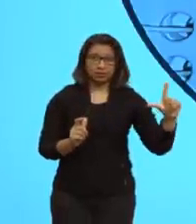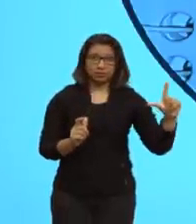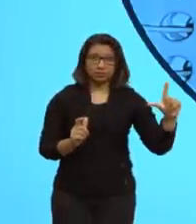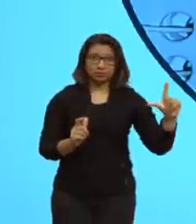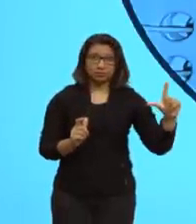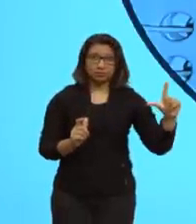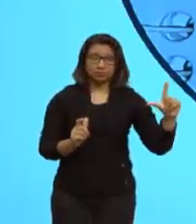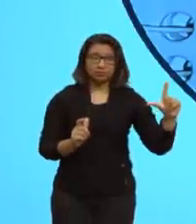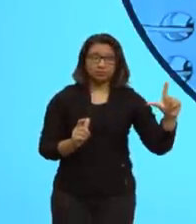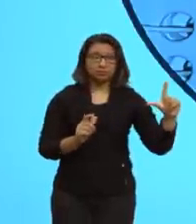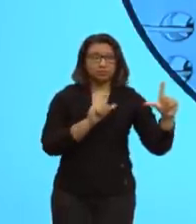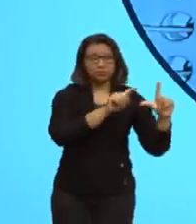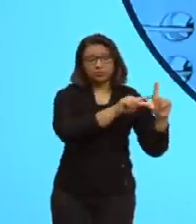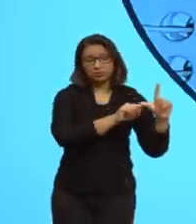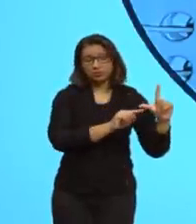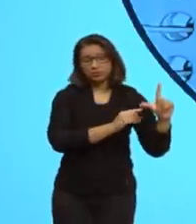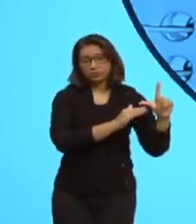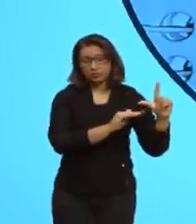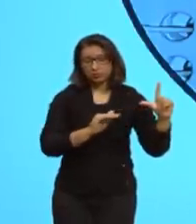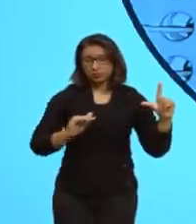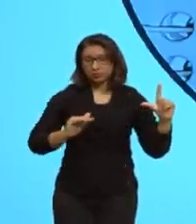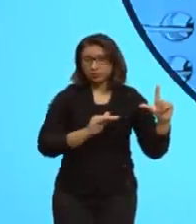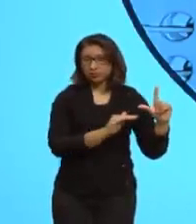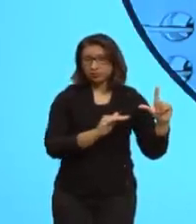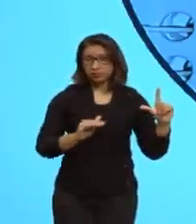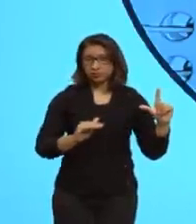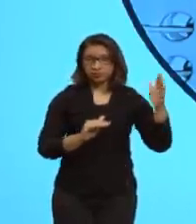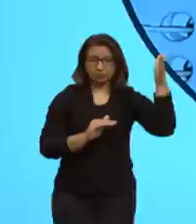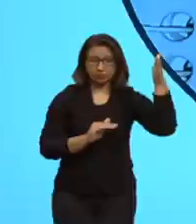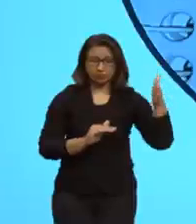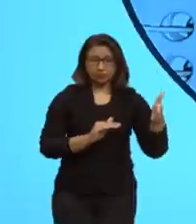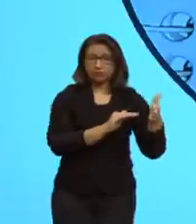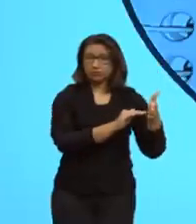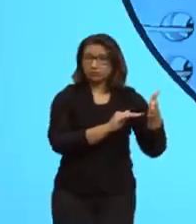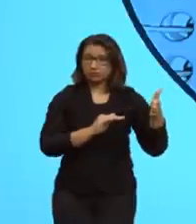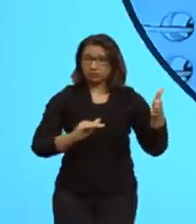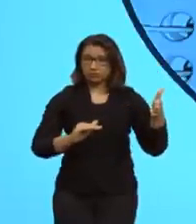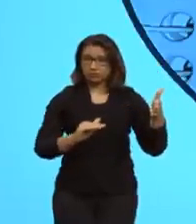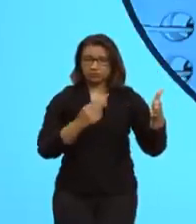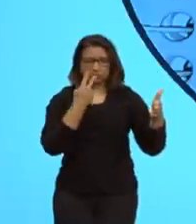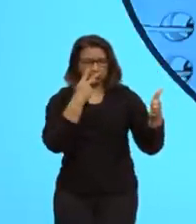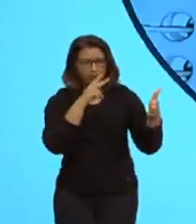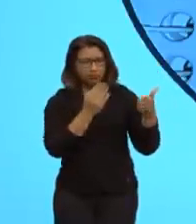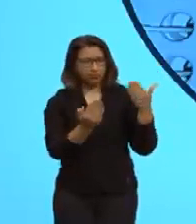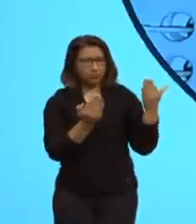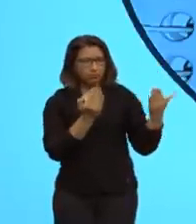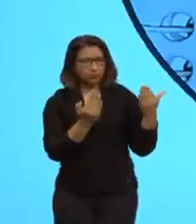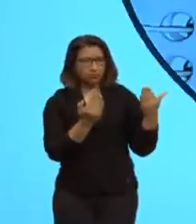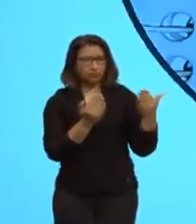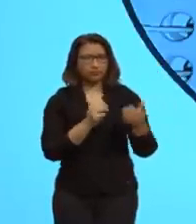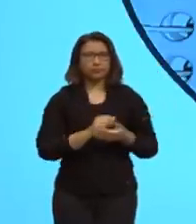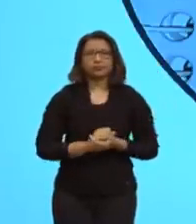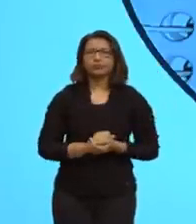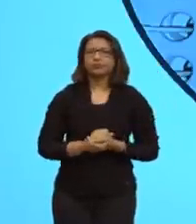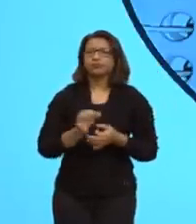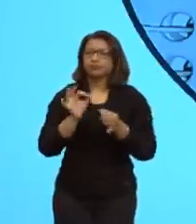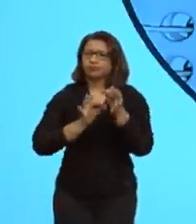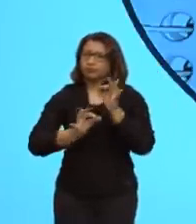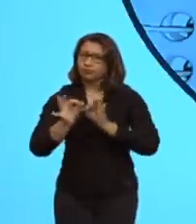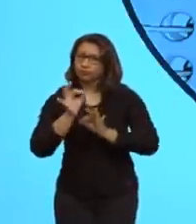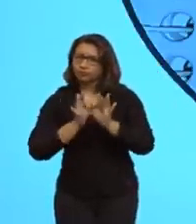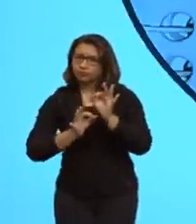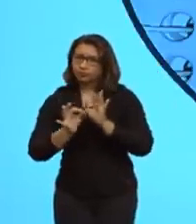o lado do próprio triângulo. Certo? Para a gente verificar essa proporcionalidade. Bom, montei a